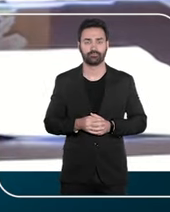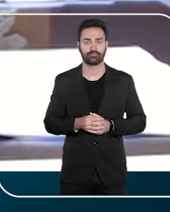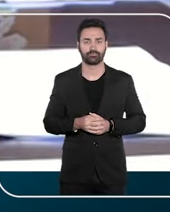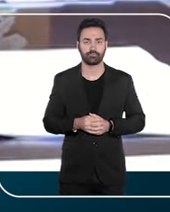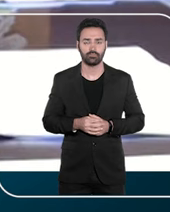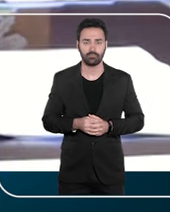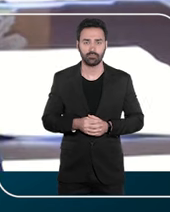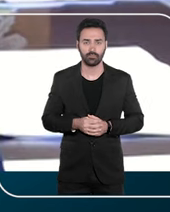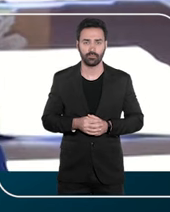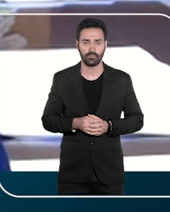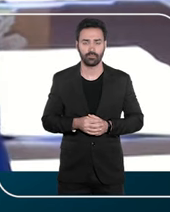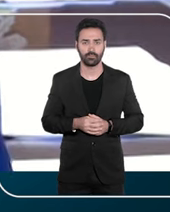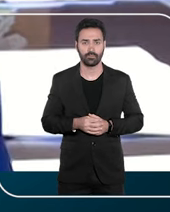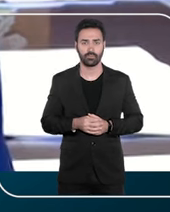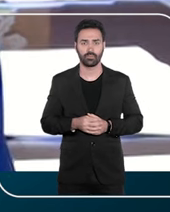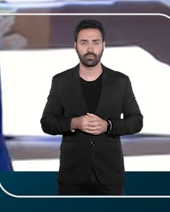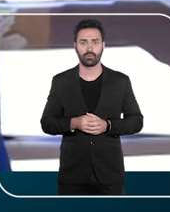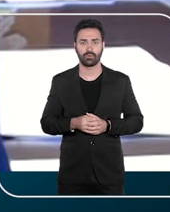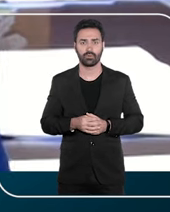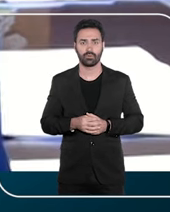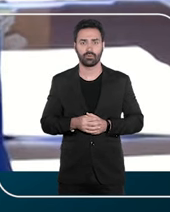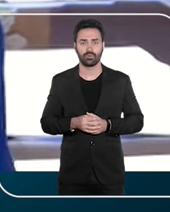se é uma terceira escala,